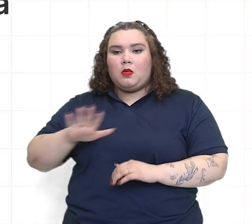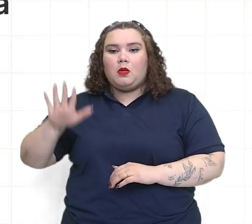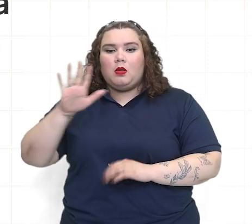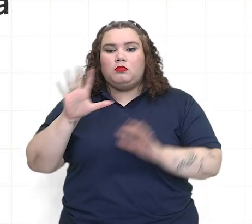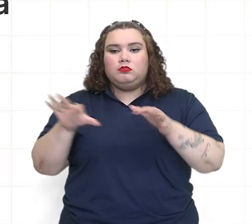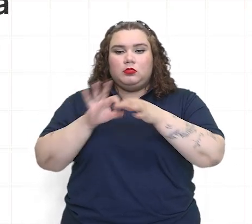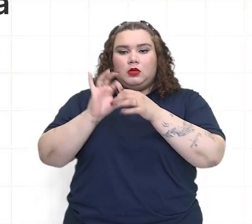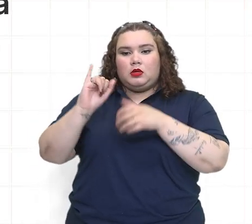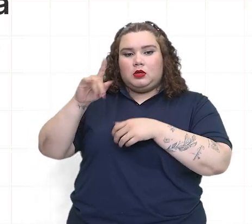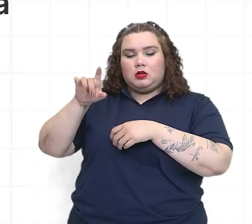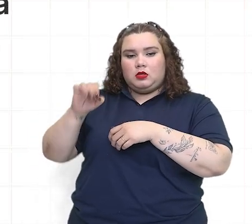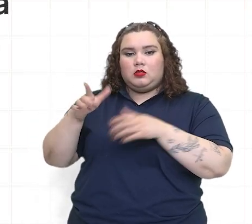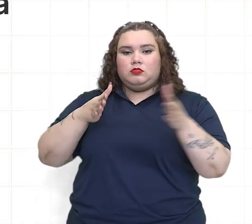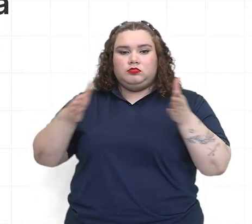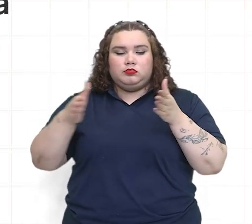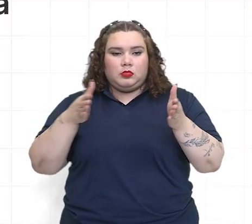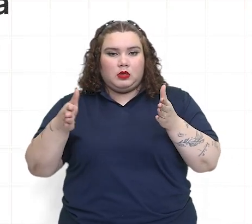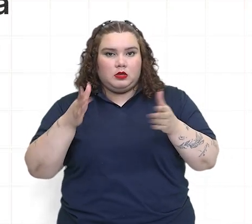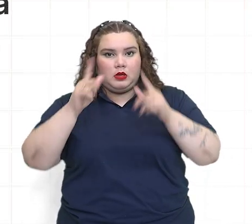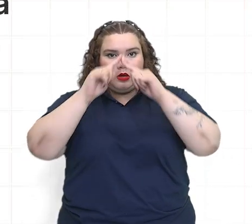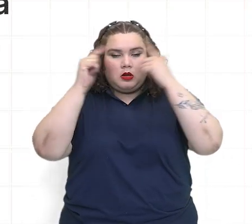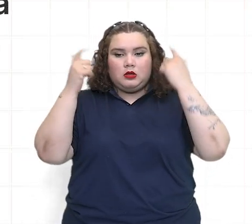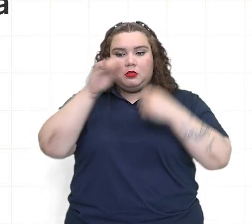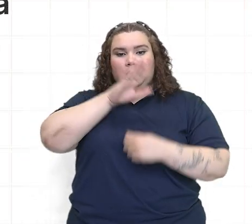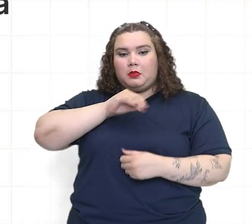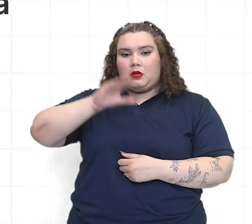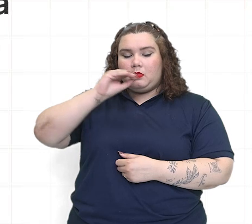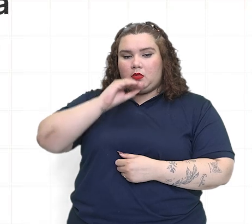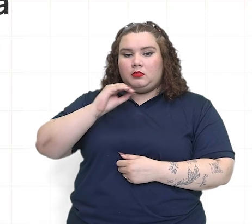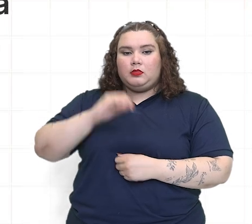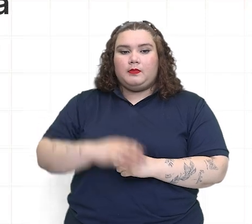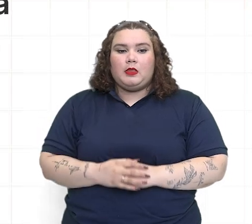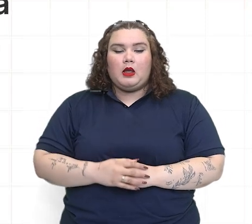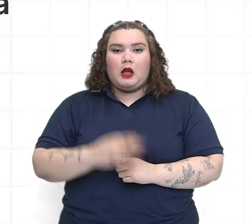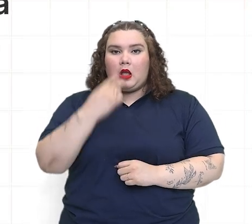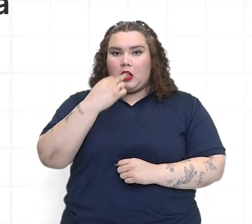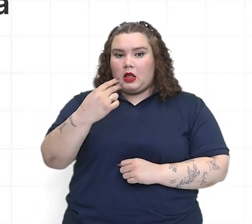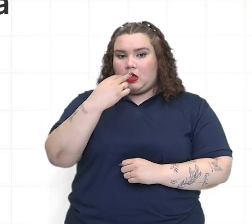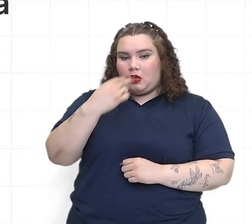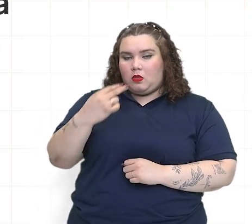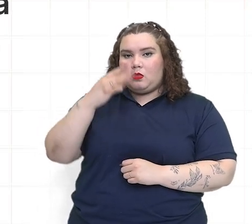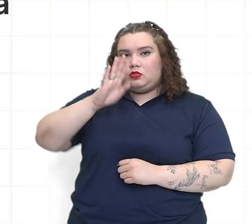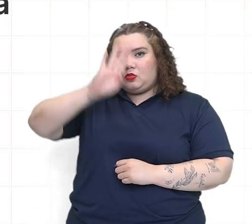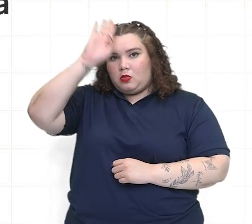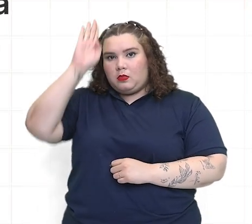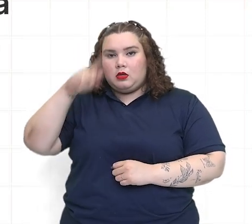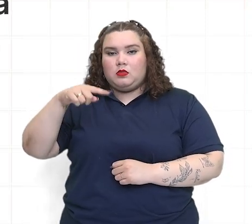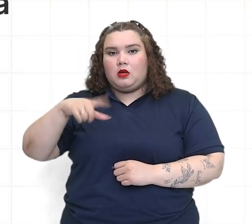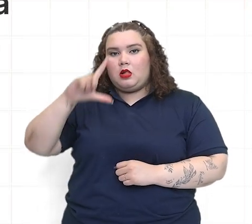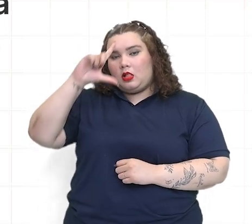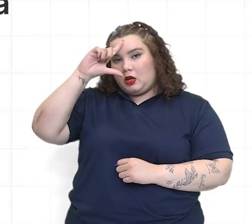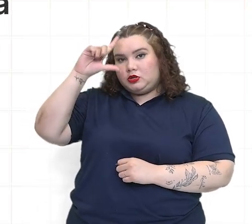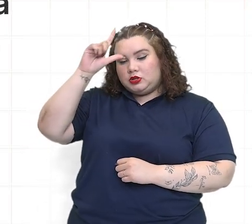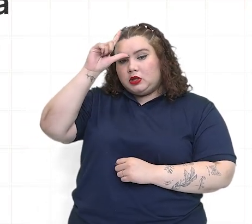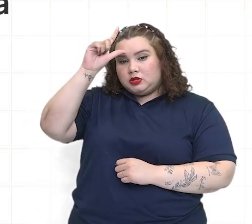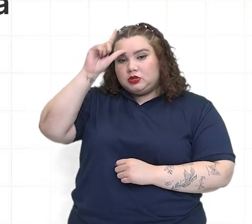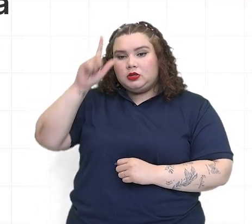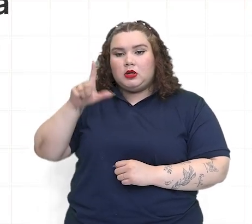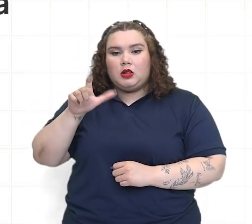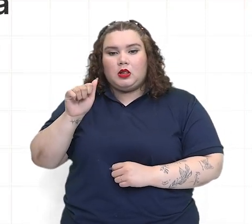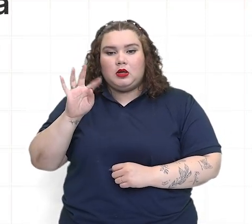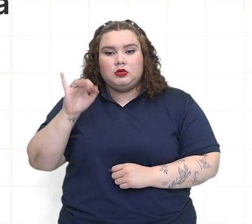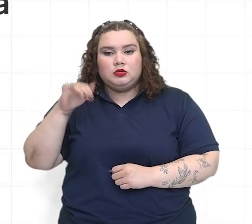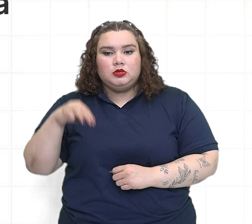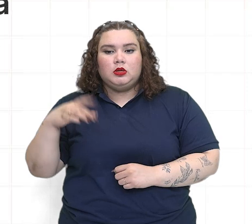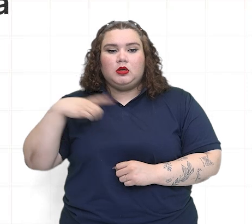falada na Grécia durante a antiguidade. A língua dos romanos, ou latim, continuou sendo a